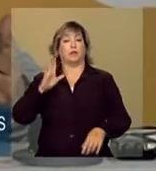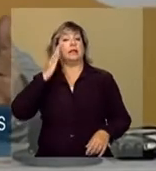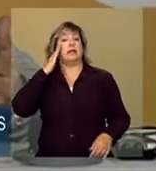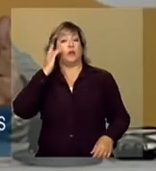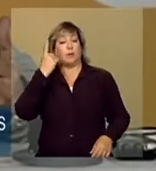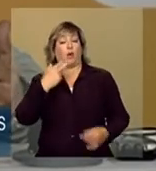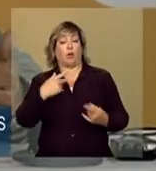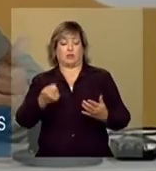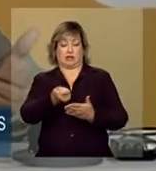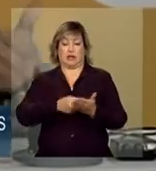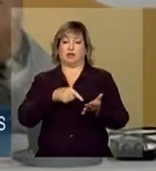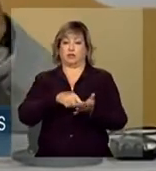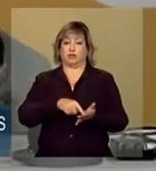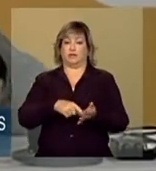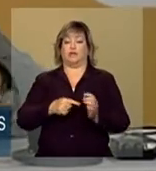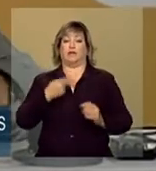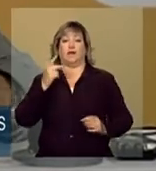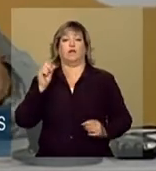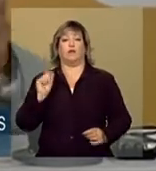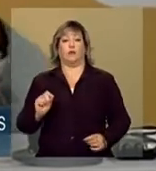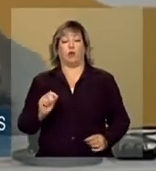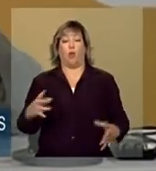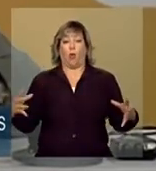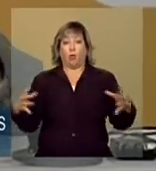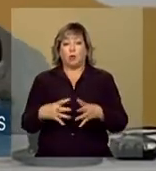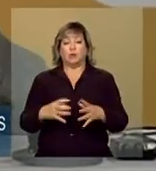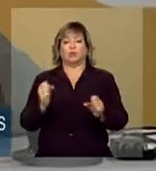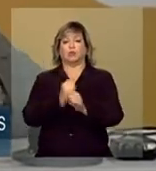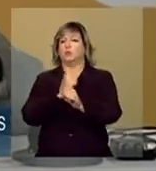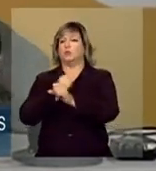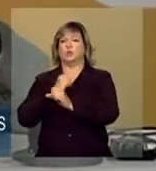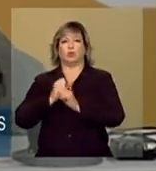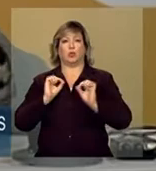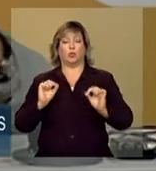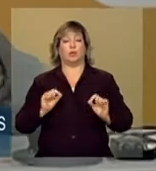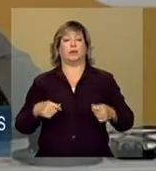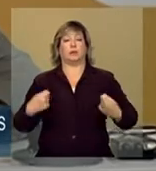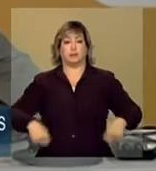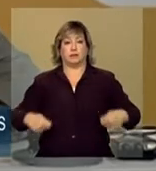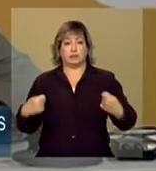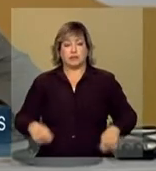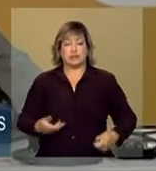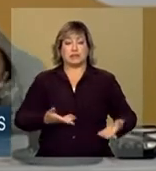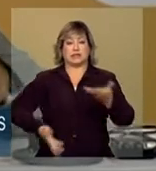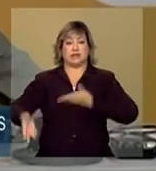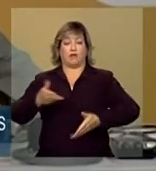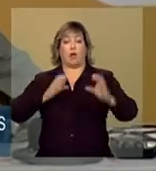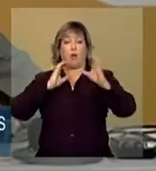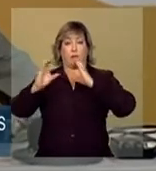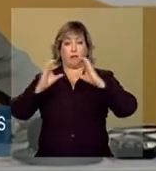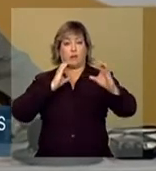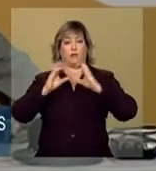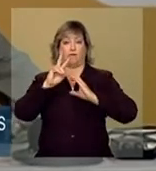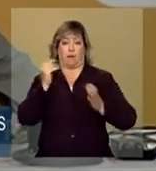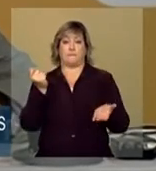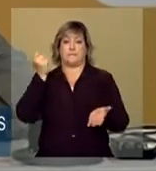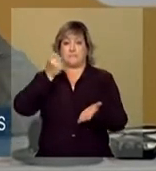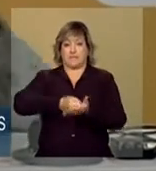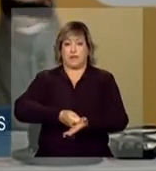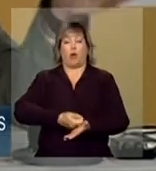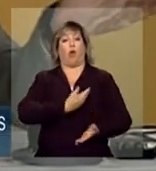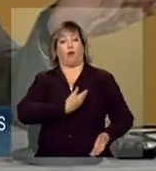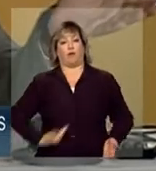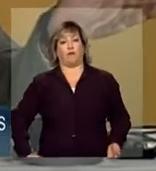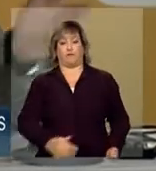texto permitia, de que o conjunto das infraestruturas necessárias aos serviços de comunicações seriam bancados pelo governo